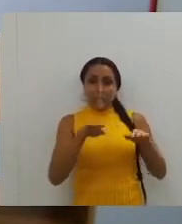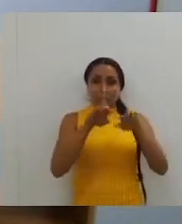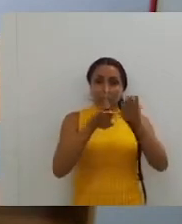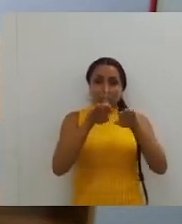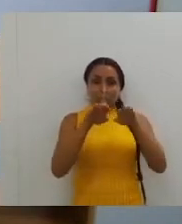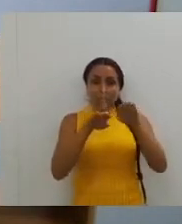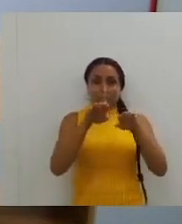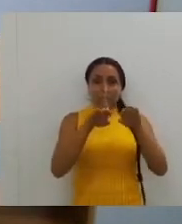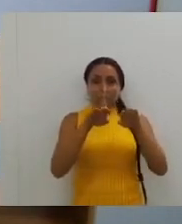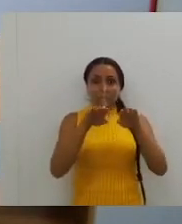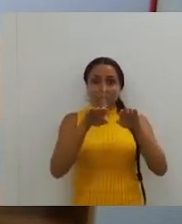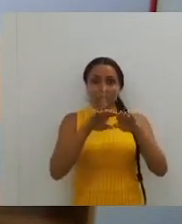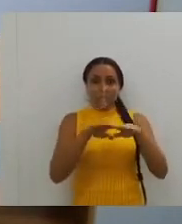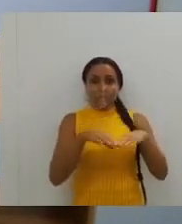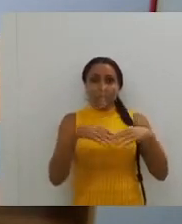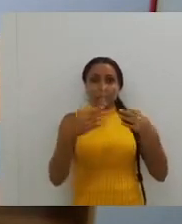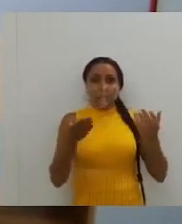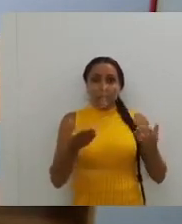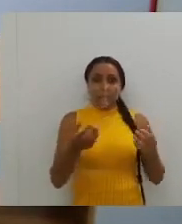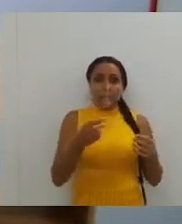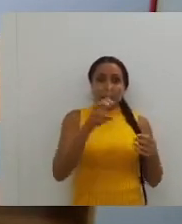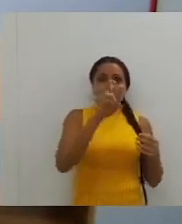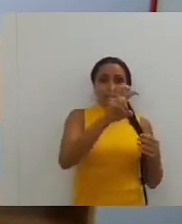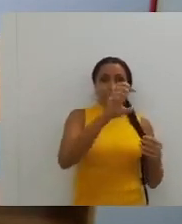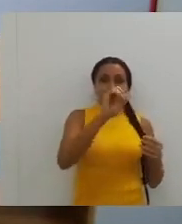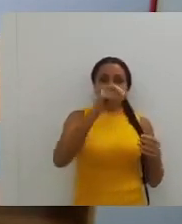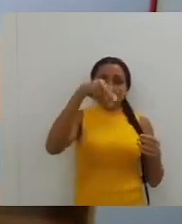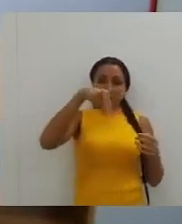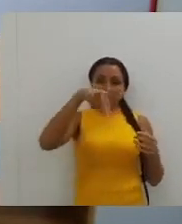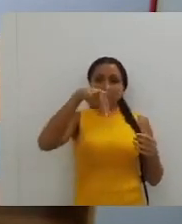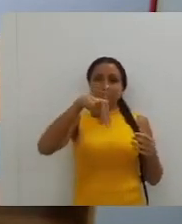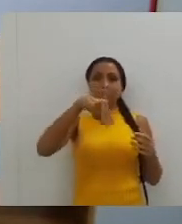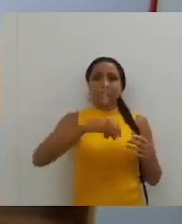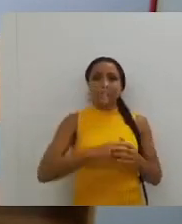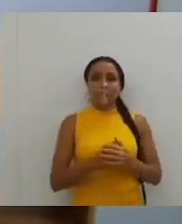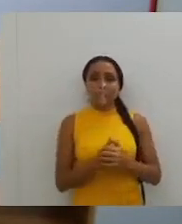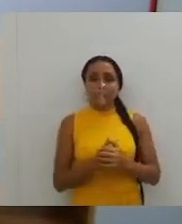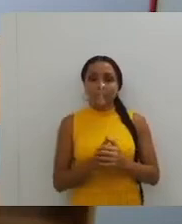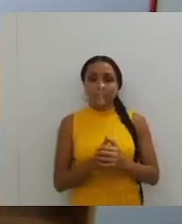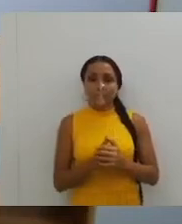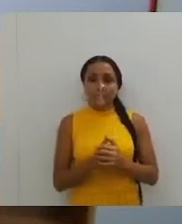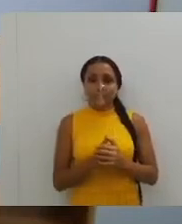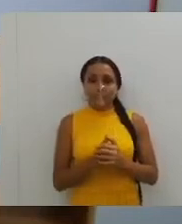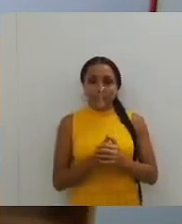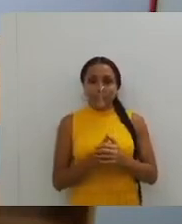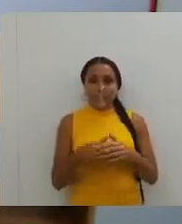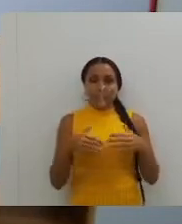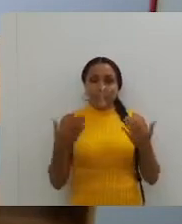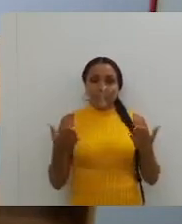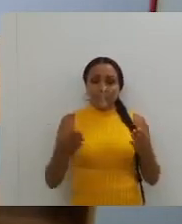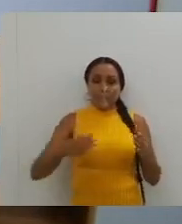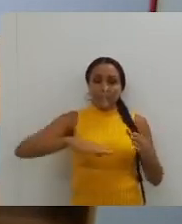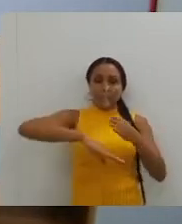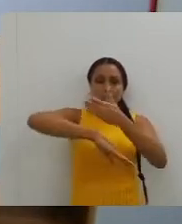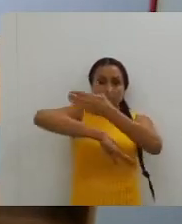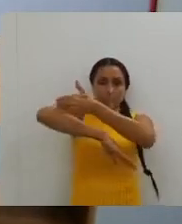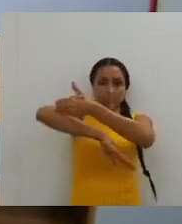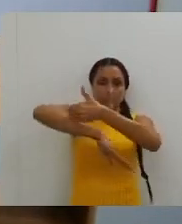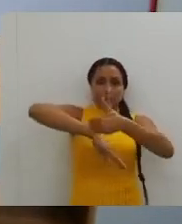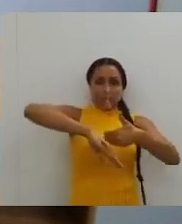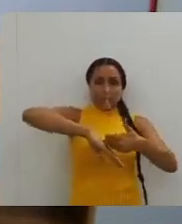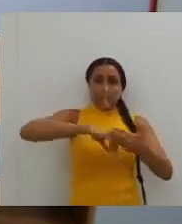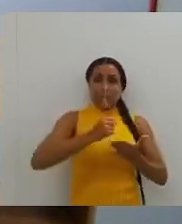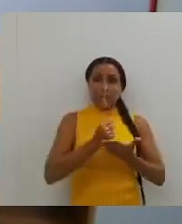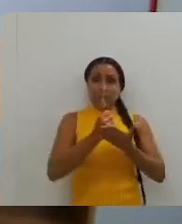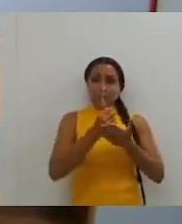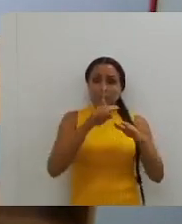por uma tração cujo valor tem que ser igual a quanto? 50 newtons. Ou seja, o plano inclinado ajudou